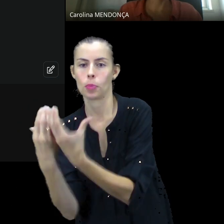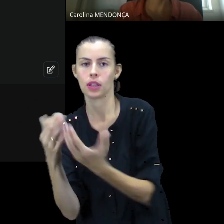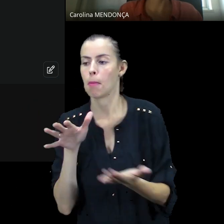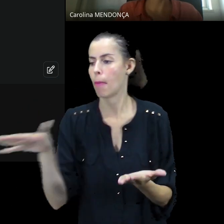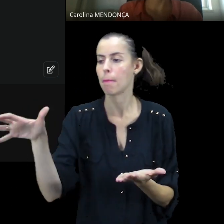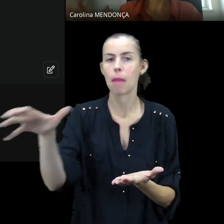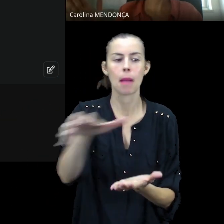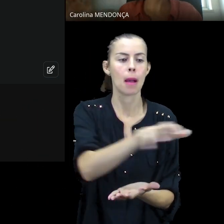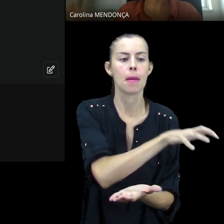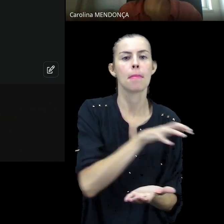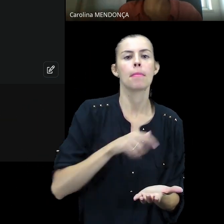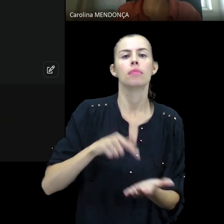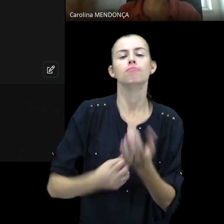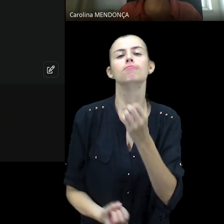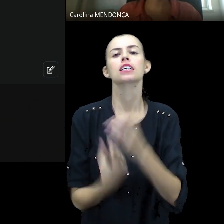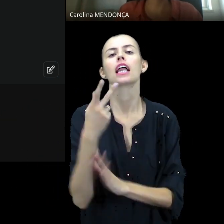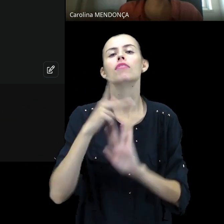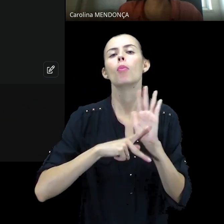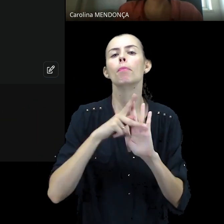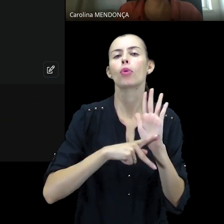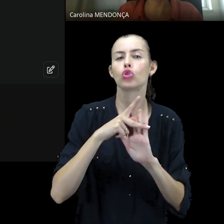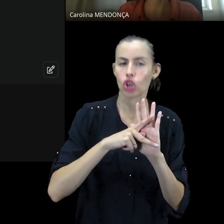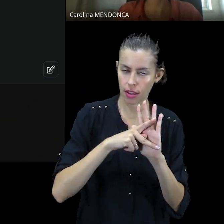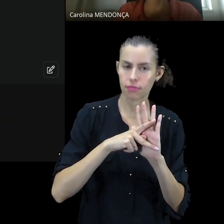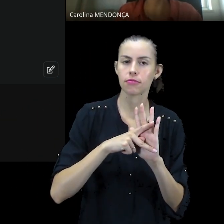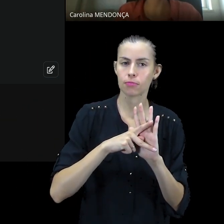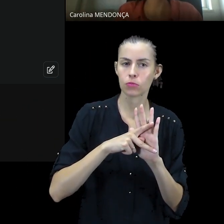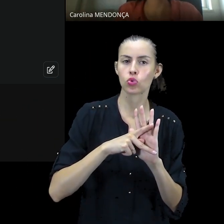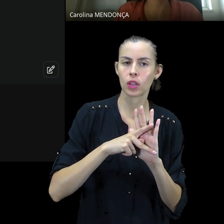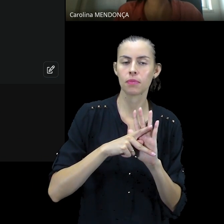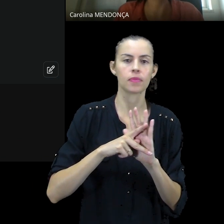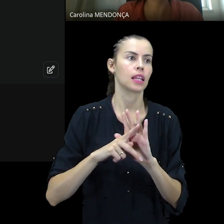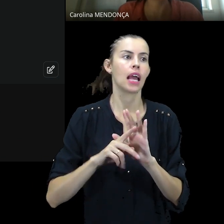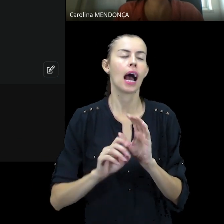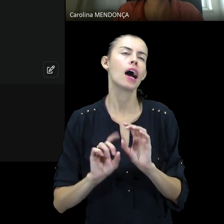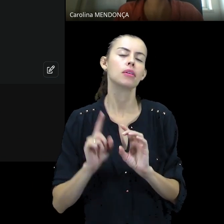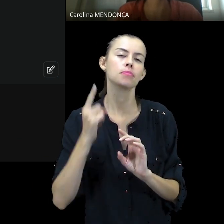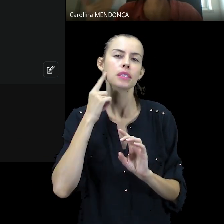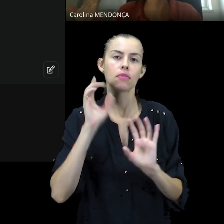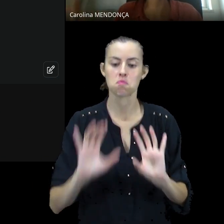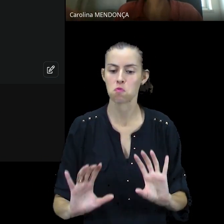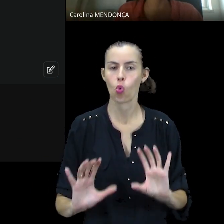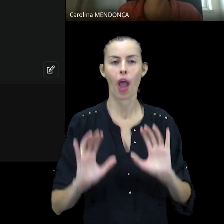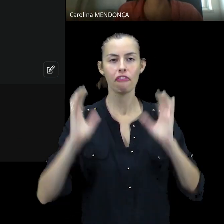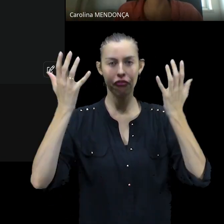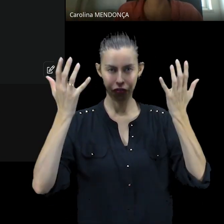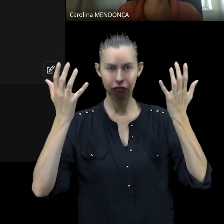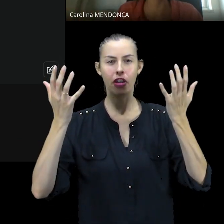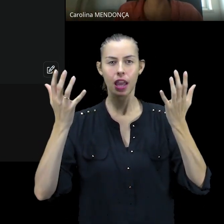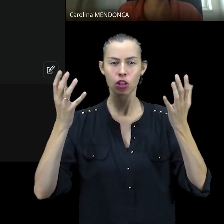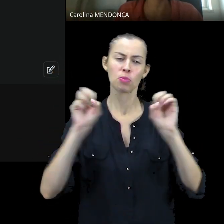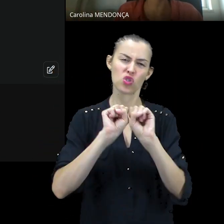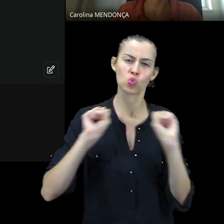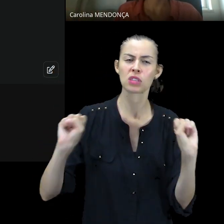dentro do campus, onde essas comunidades vinham para dentro da universidade para fazer essas atividades de extensão. Isso começou lá na década de 90 com